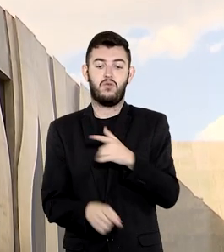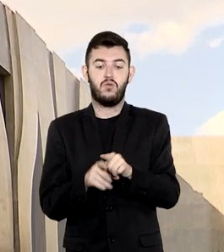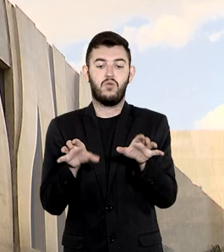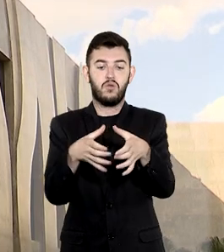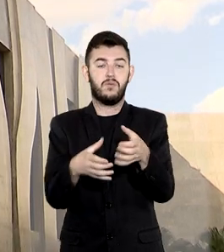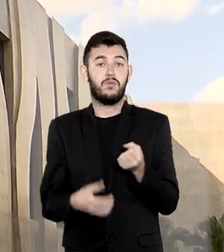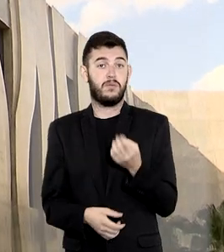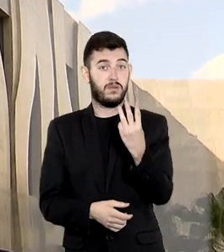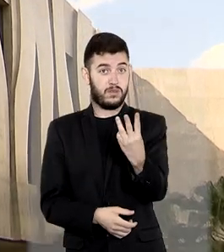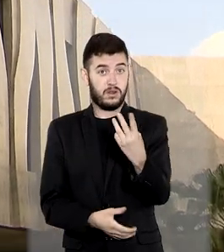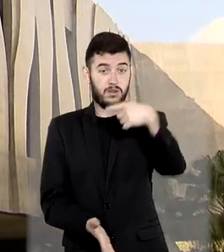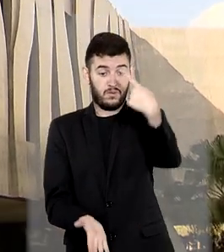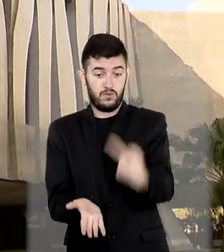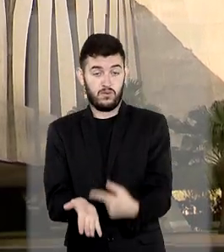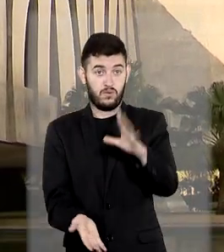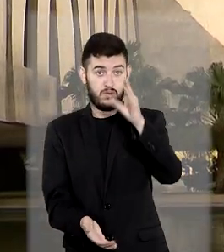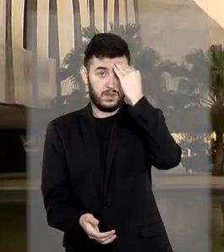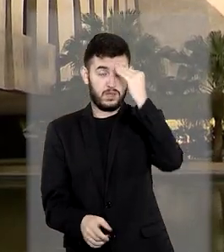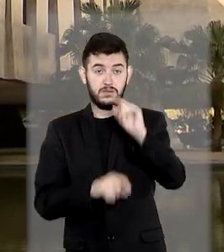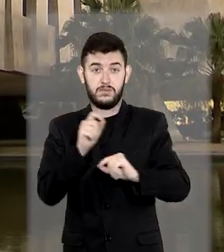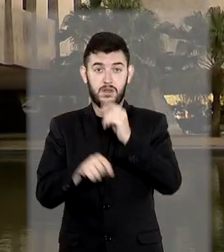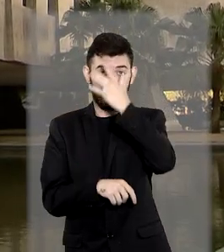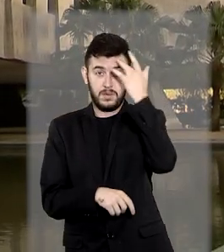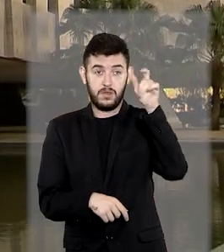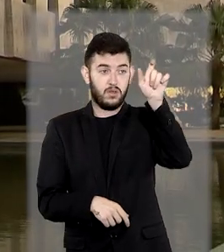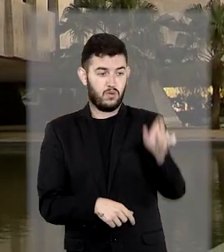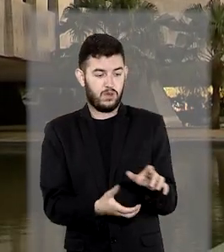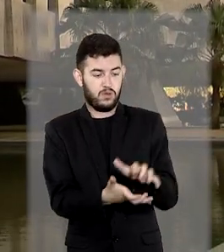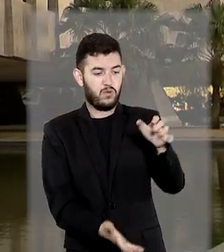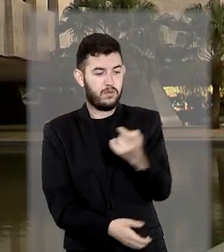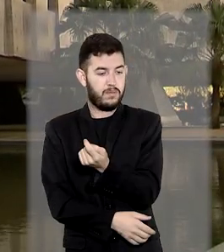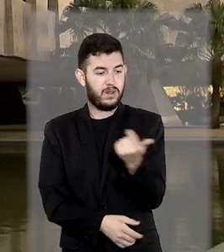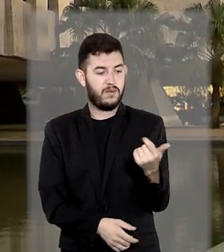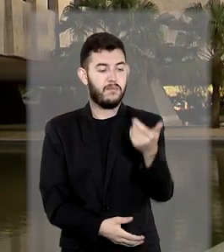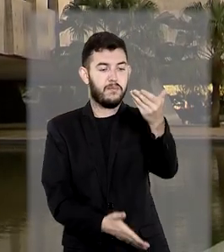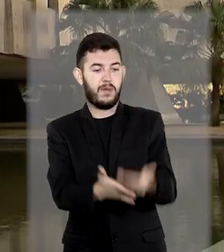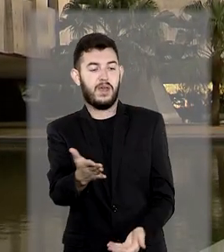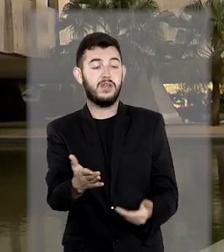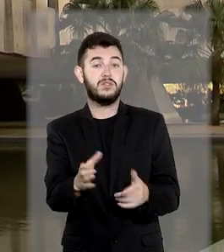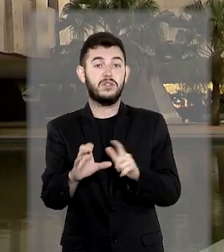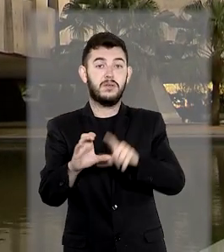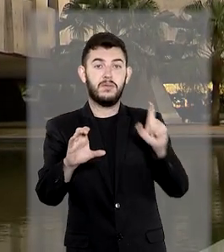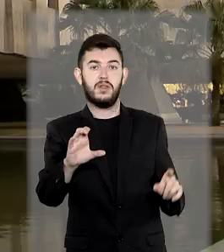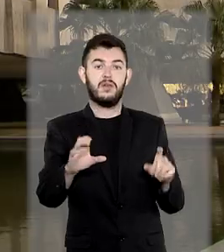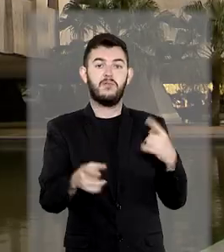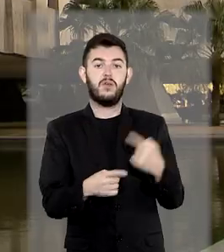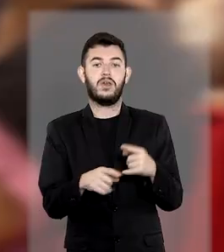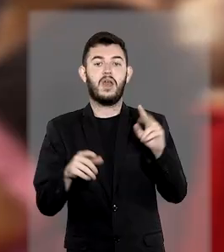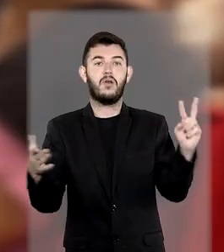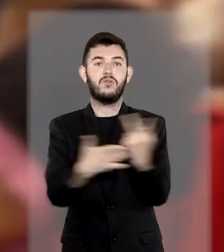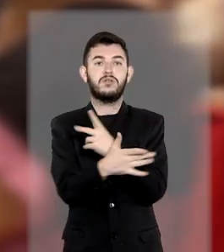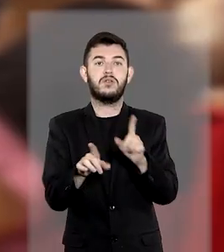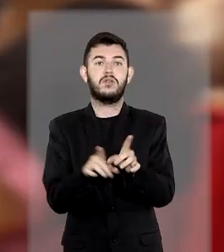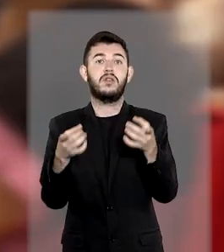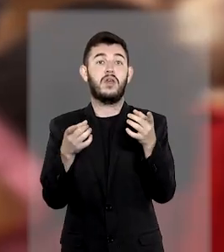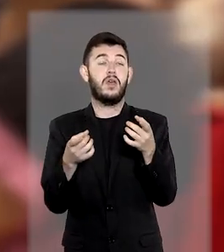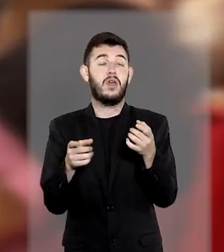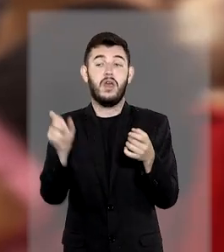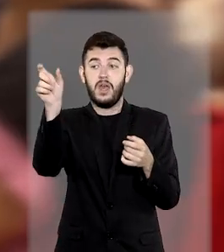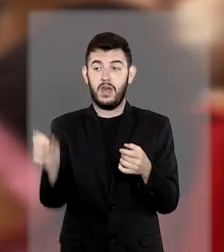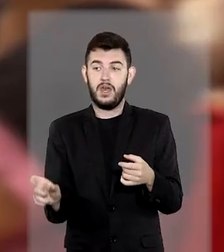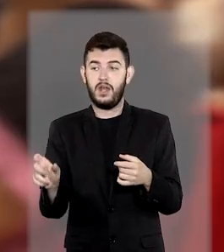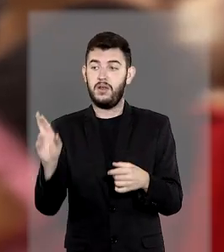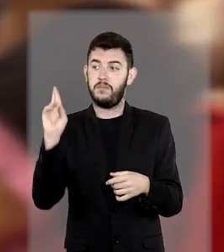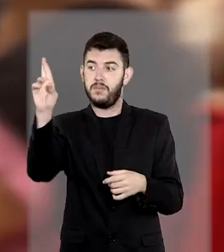a terceira turma consolidou o entendimento de que o beneficiário idoso que perde a condição de dependente por ter sido excluído